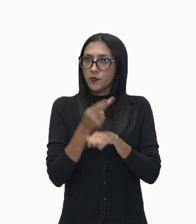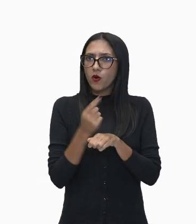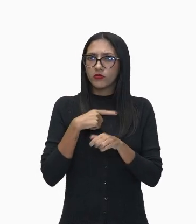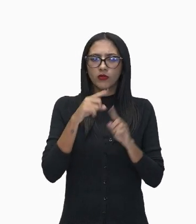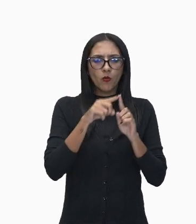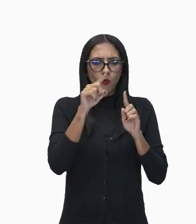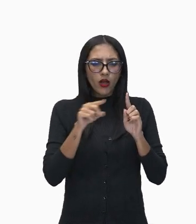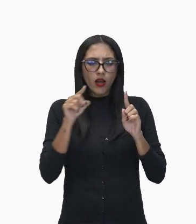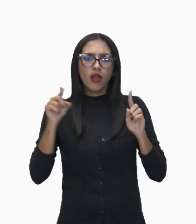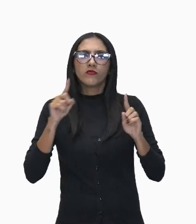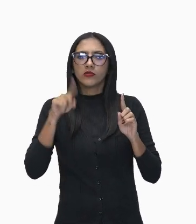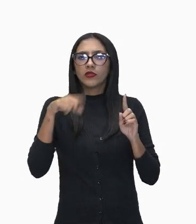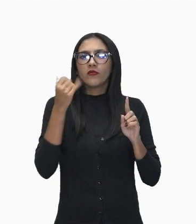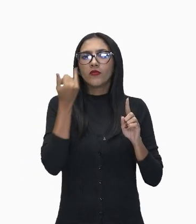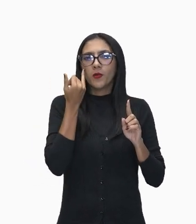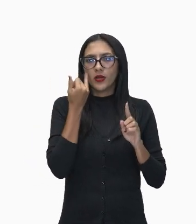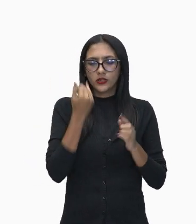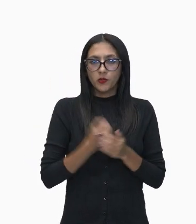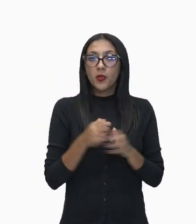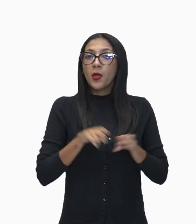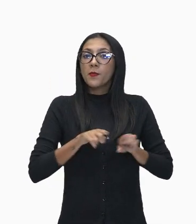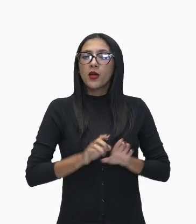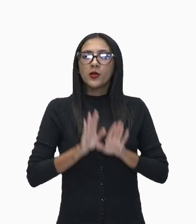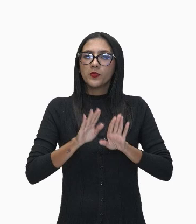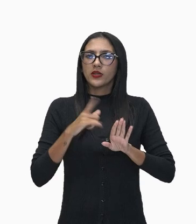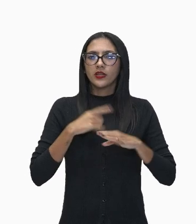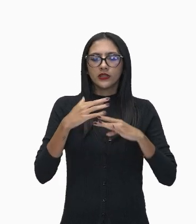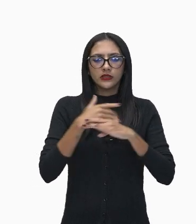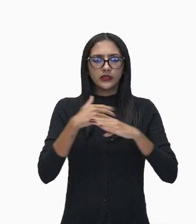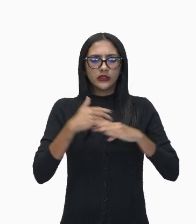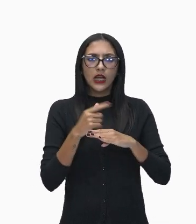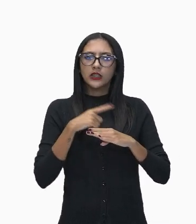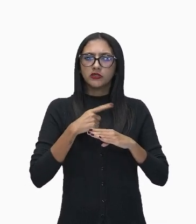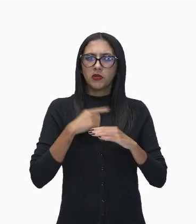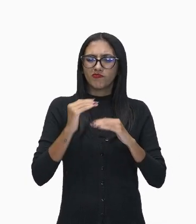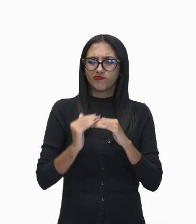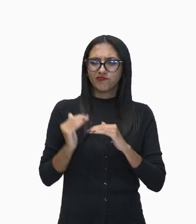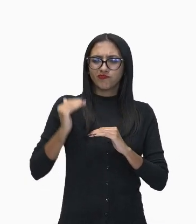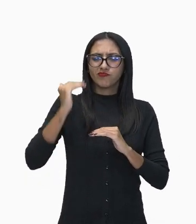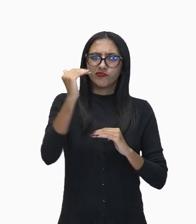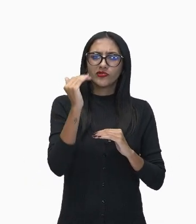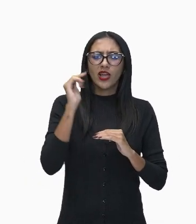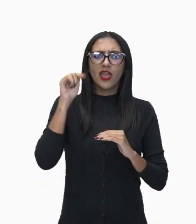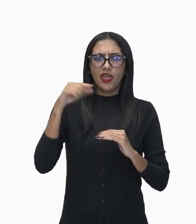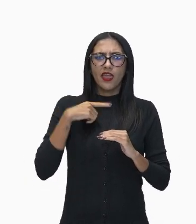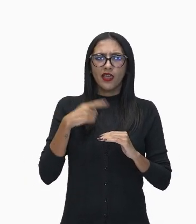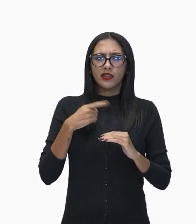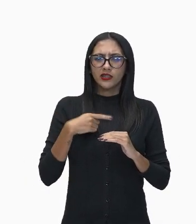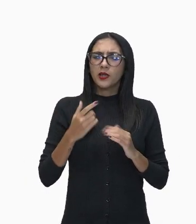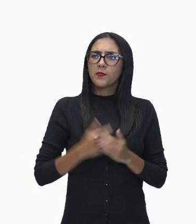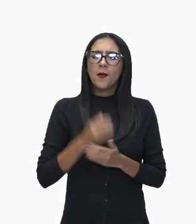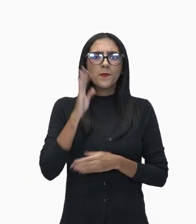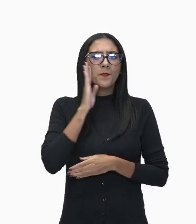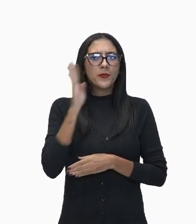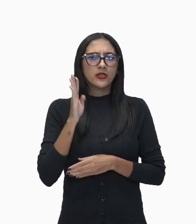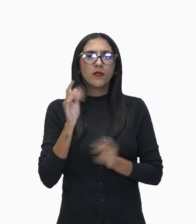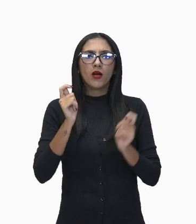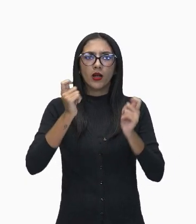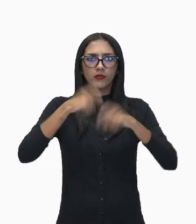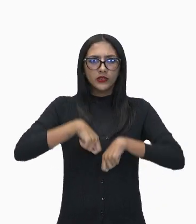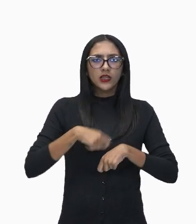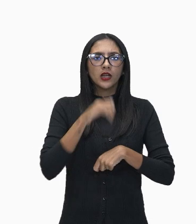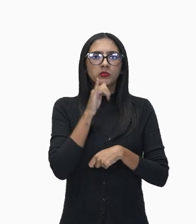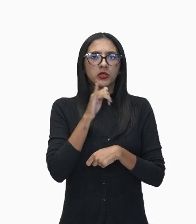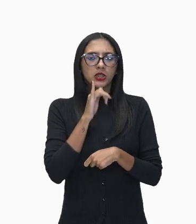que a gente saiba que as cidades no topo da hierarquia possuem maior capacidade de influência e oferta de